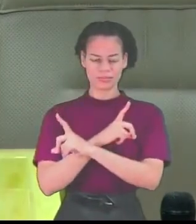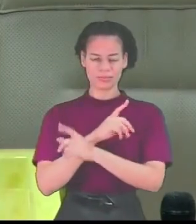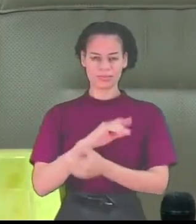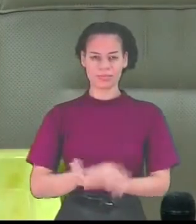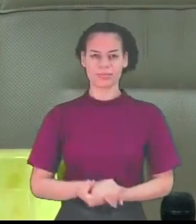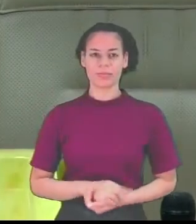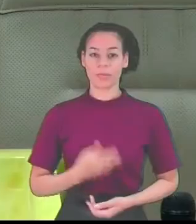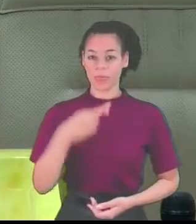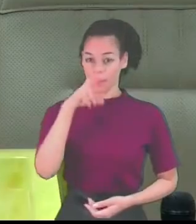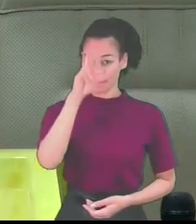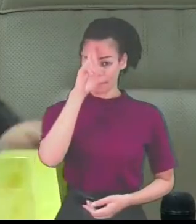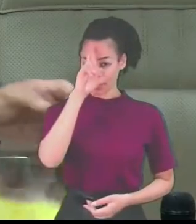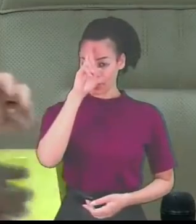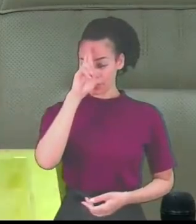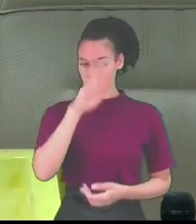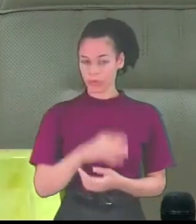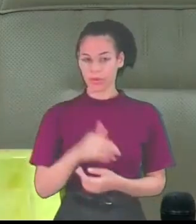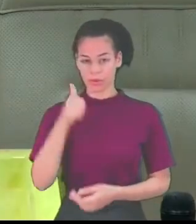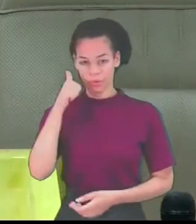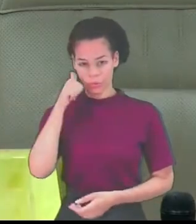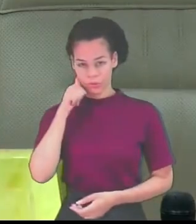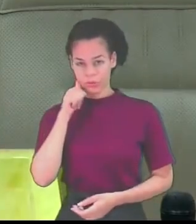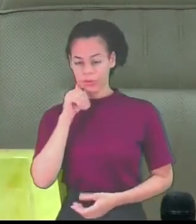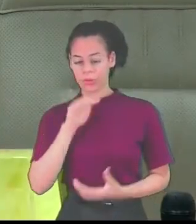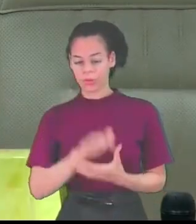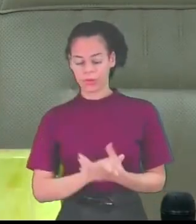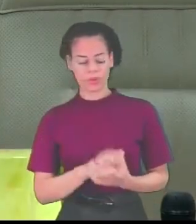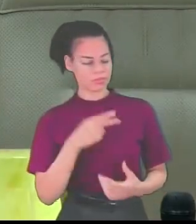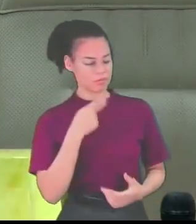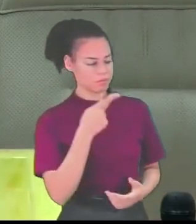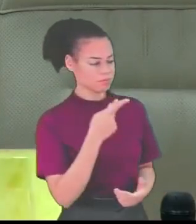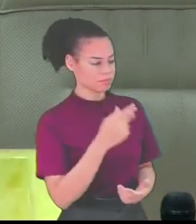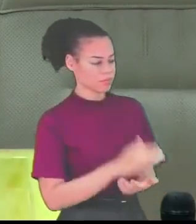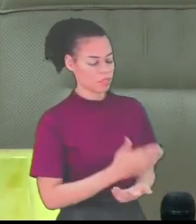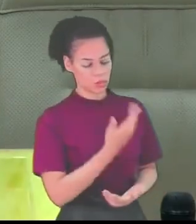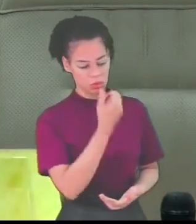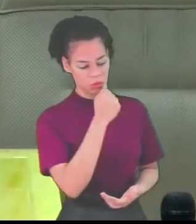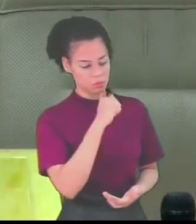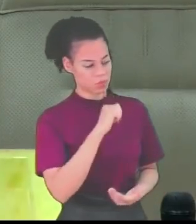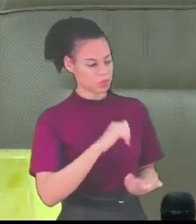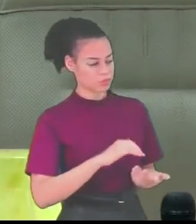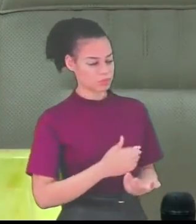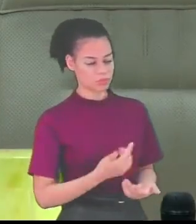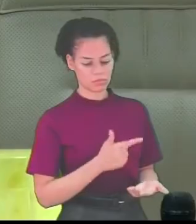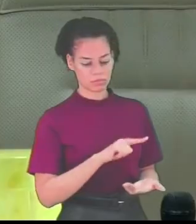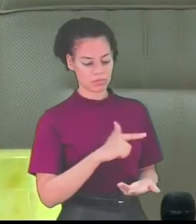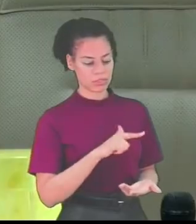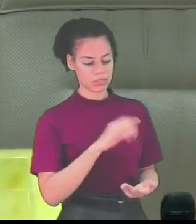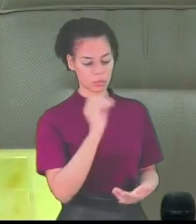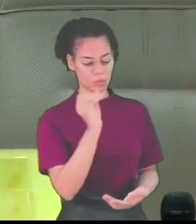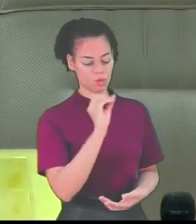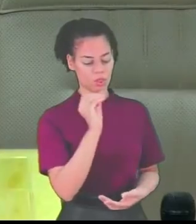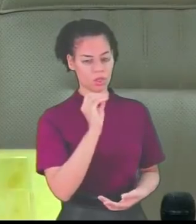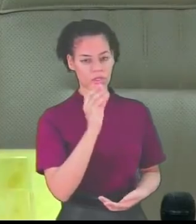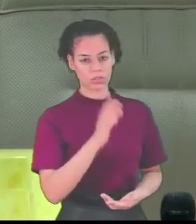ao meio-dia sua esposa disse para ele nós não temos nada para comer nada